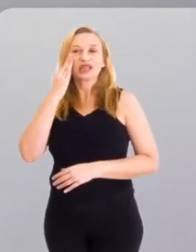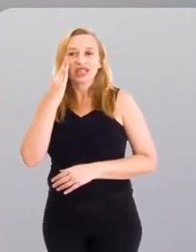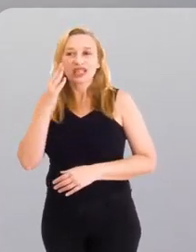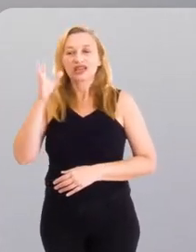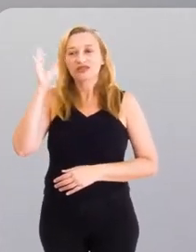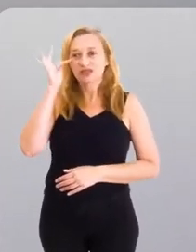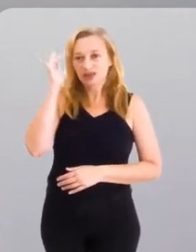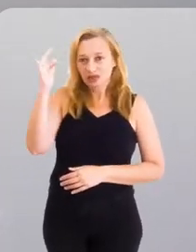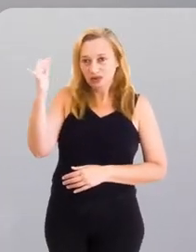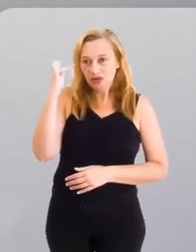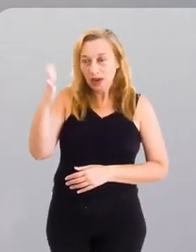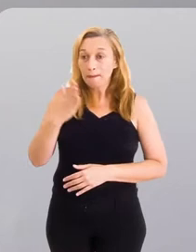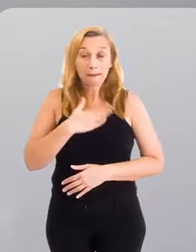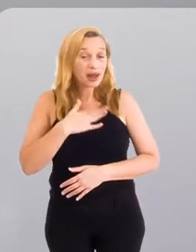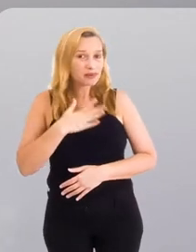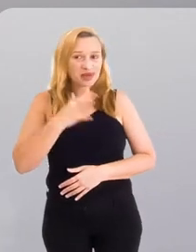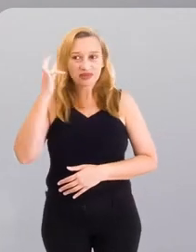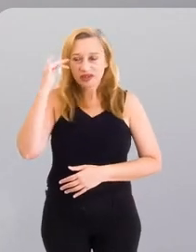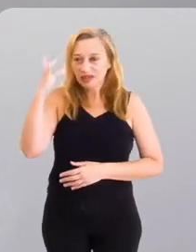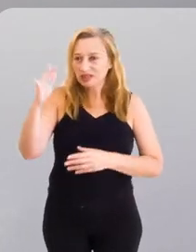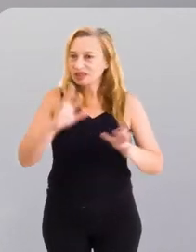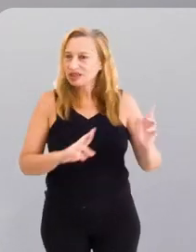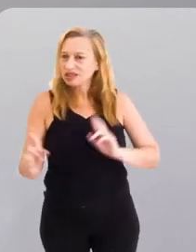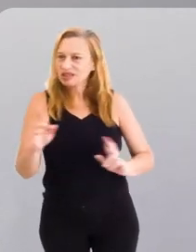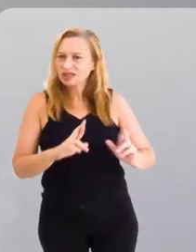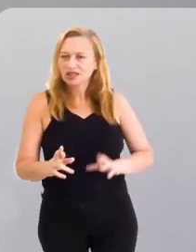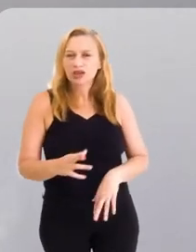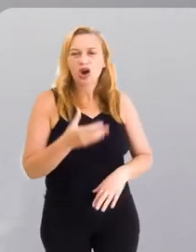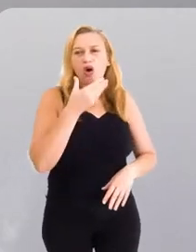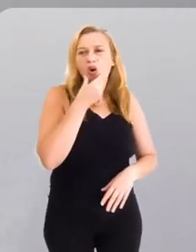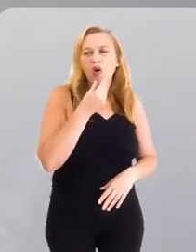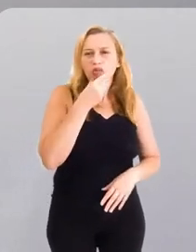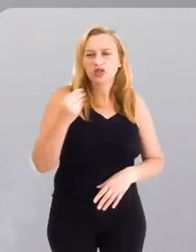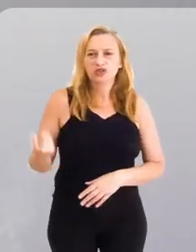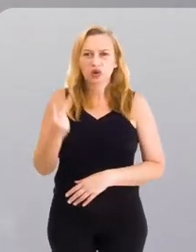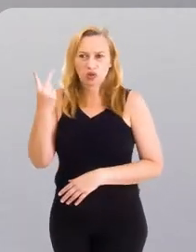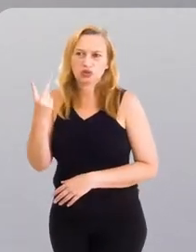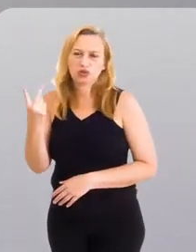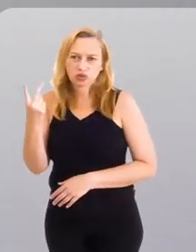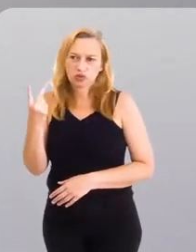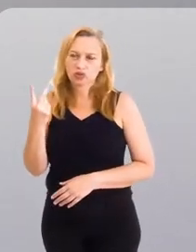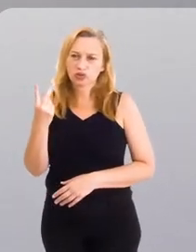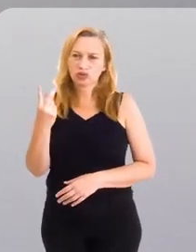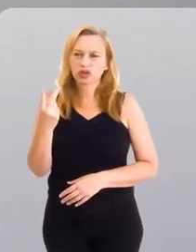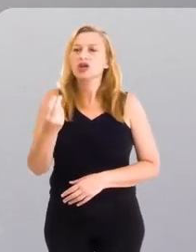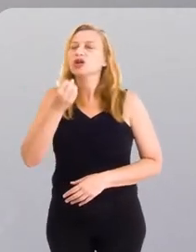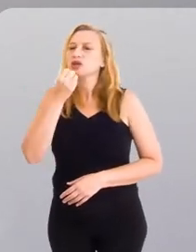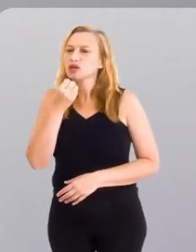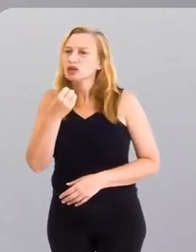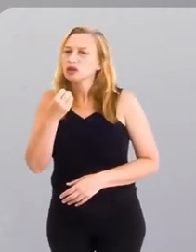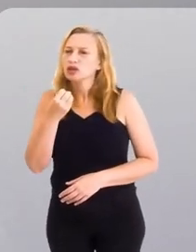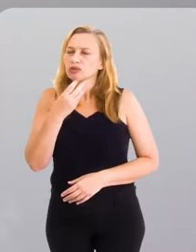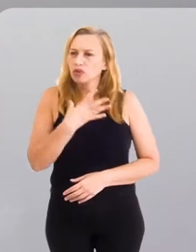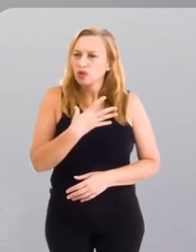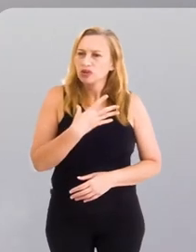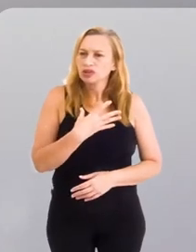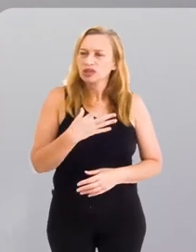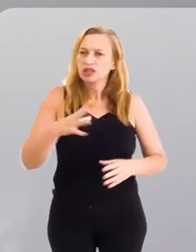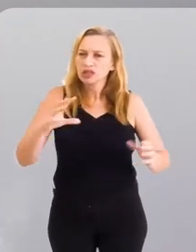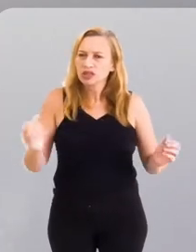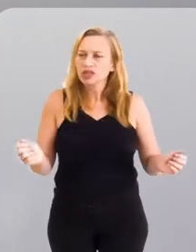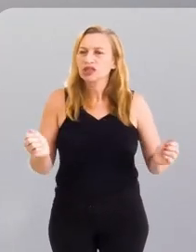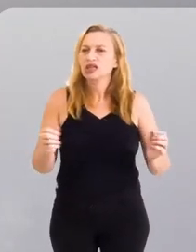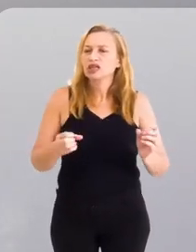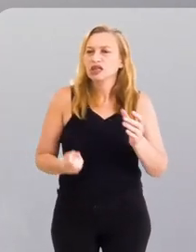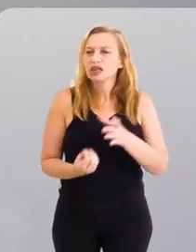que eu entendia por filosofia. Para mim, filosofia estava associada a homens de valor, homens íntegros e bons que